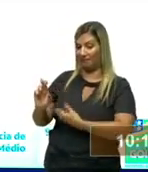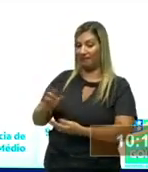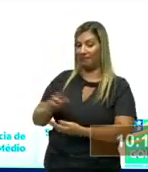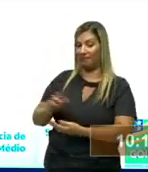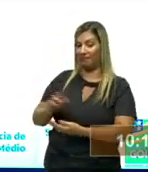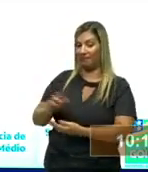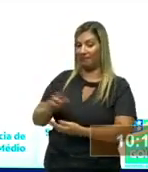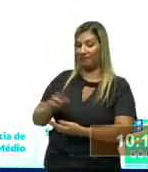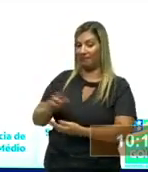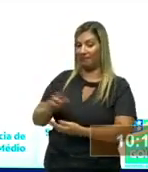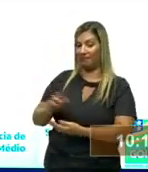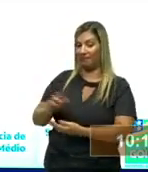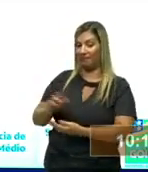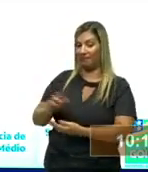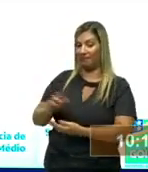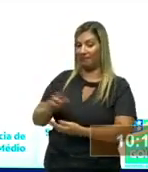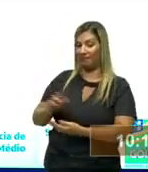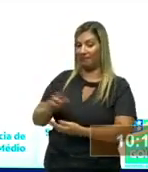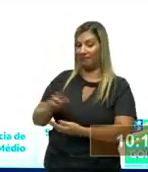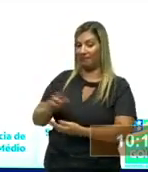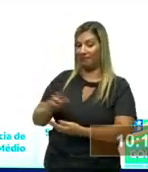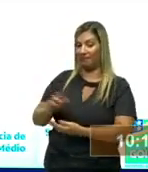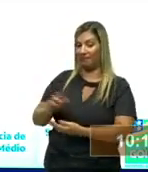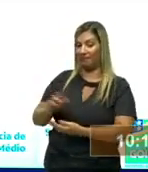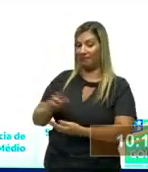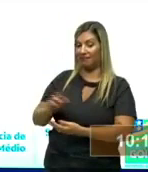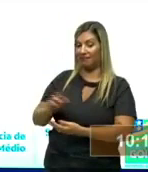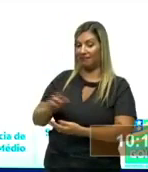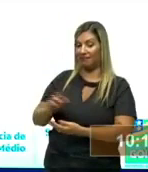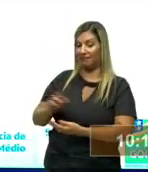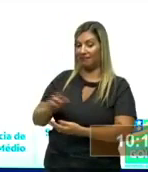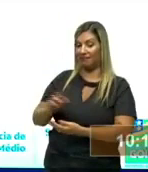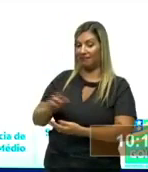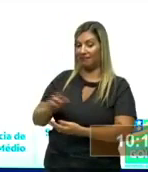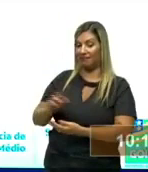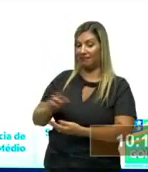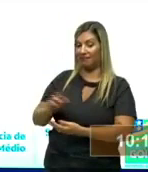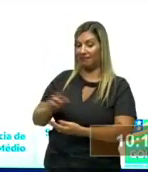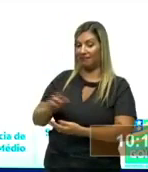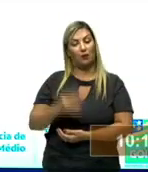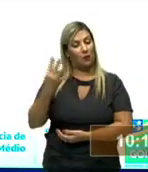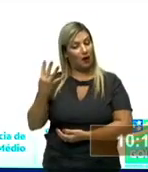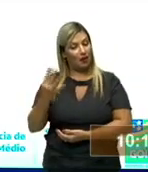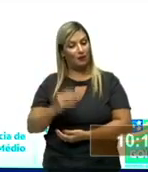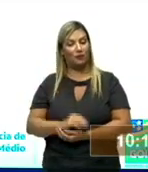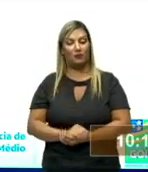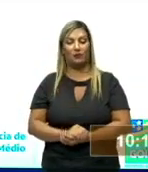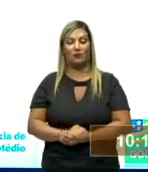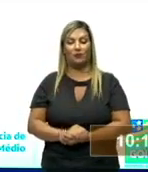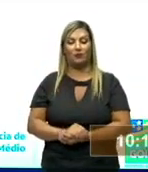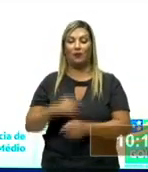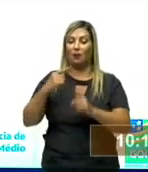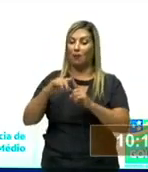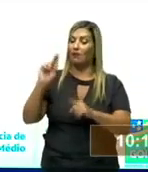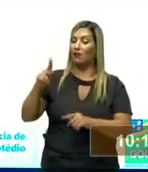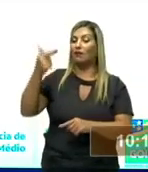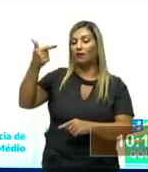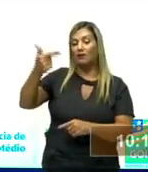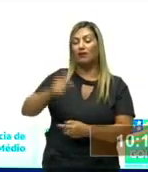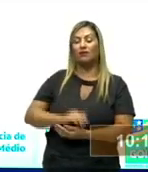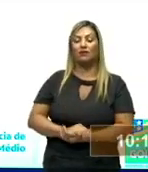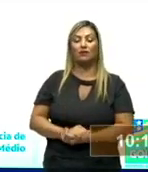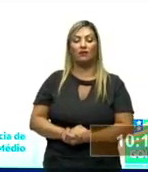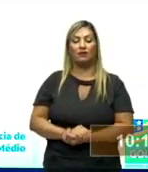dividindo esse aqui vai ser dividido por dois viu essa menina de por dois contadores porque o ato ali quatro mais altura ao quadrado